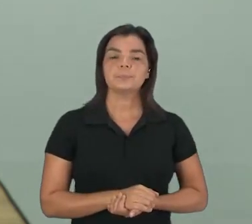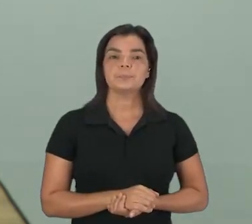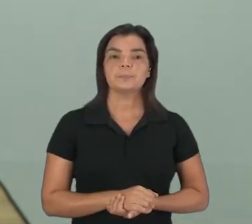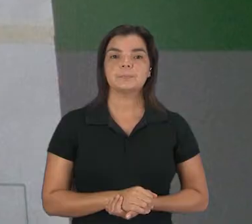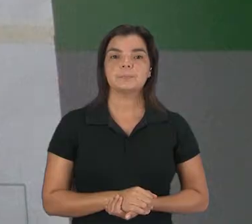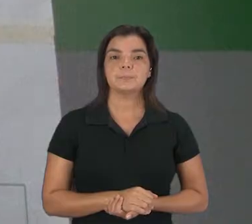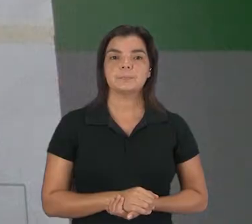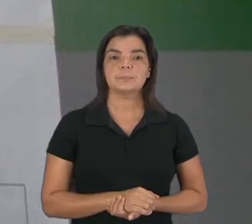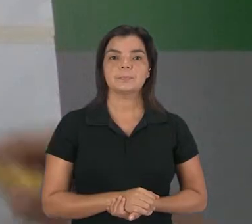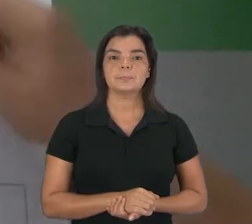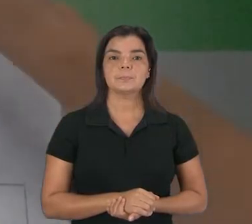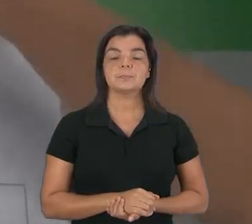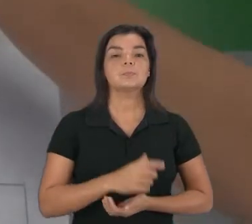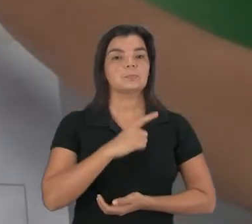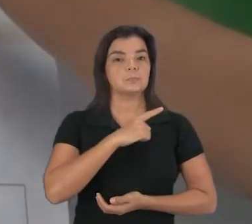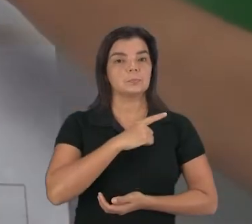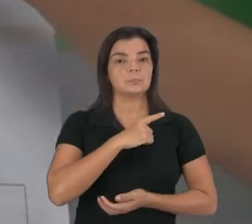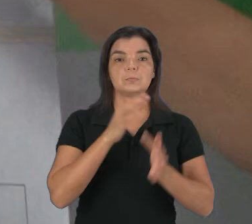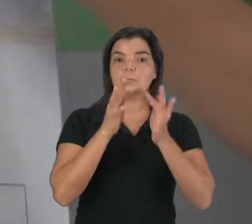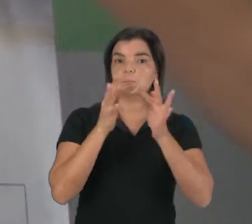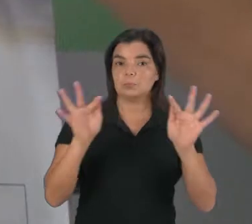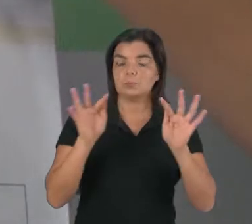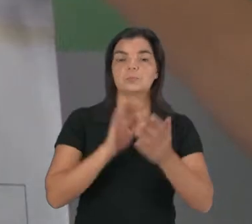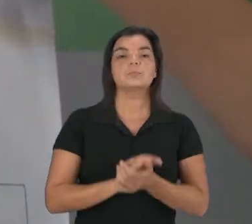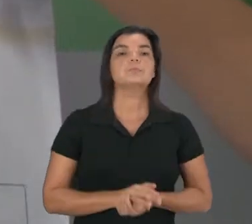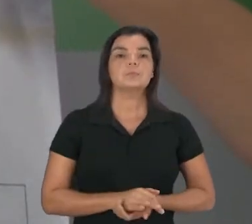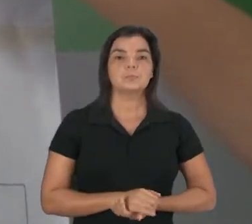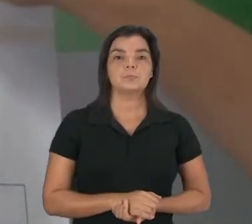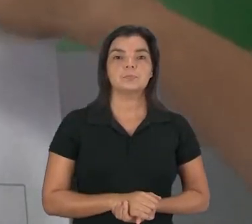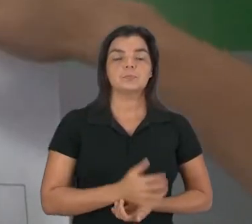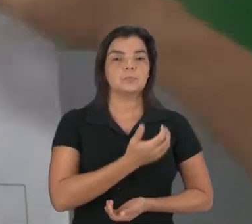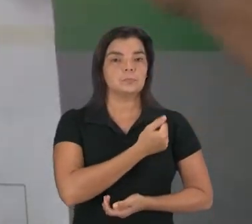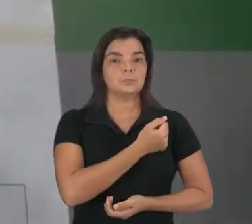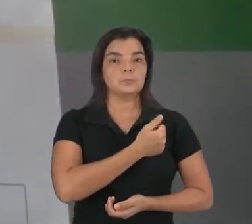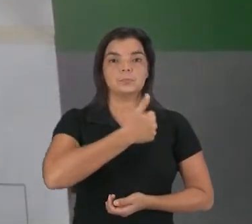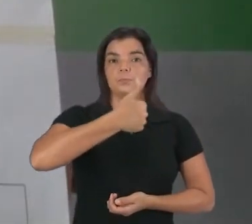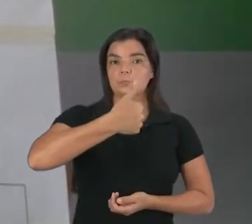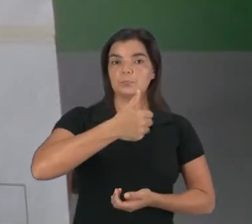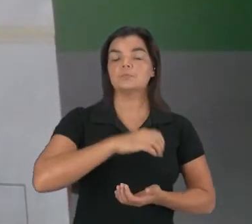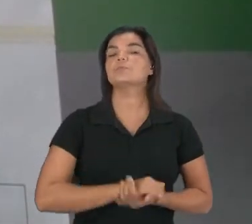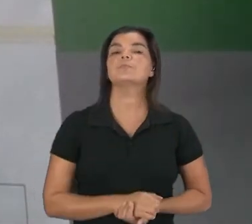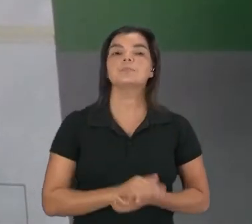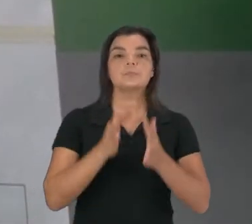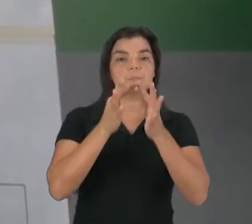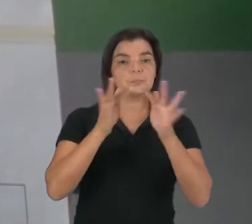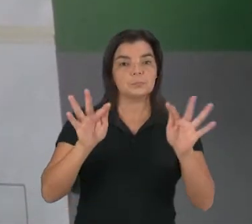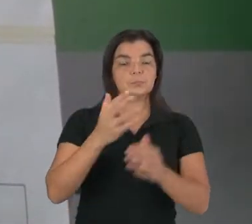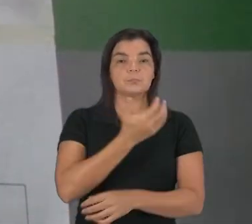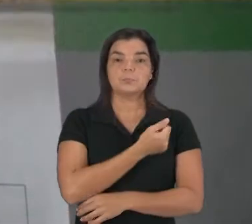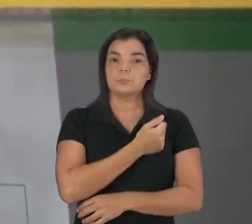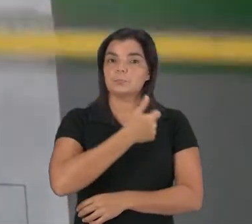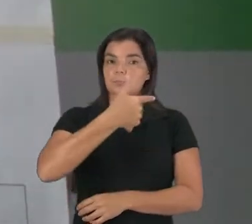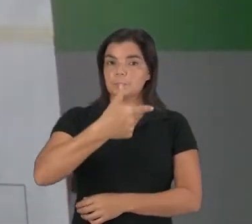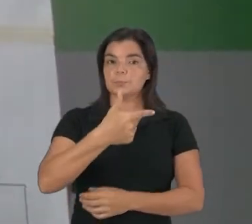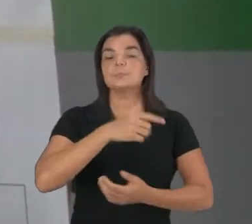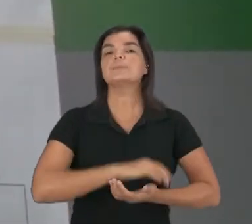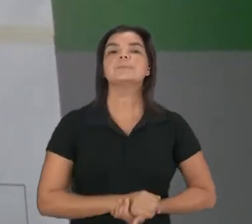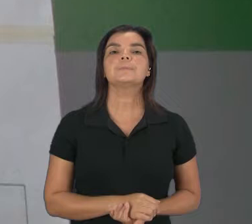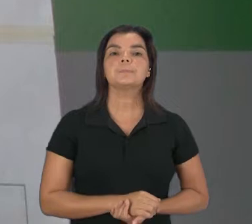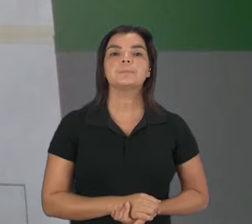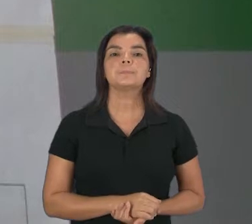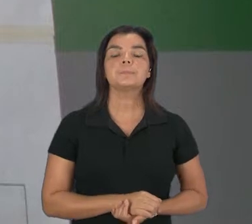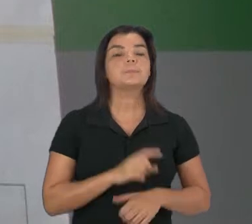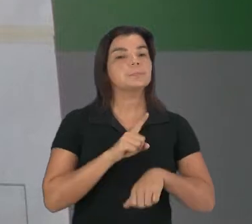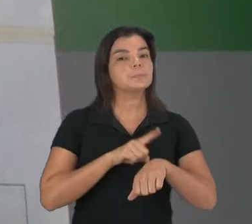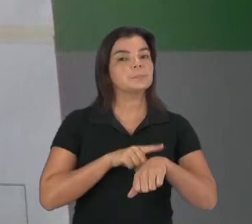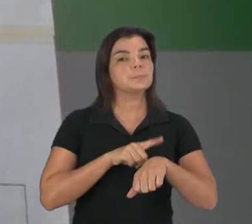telinha. Temos aqui as frases na coluna de número 1 e as frases na coluna de número 2. E eu vou dar